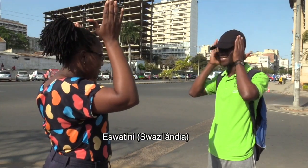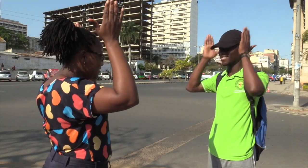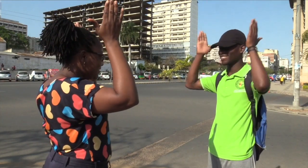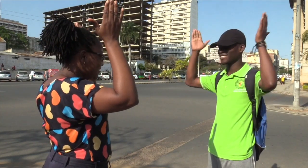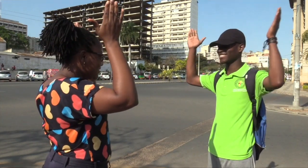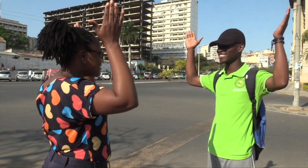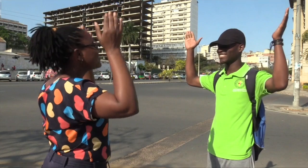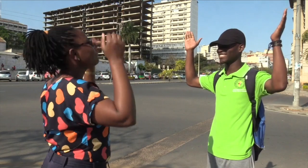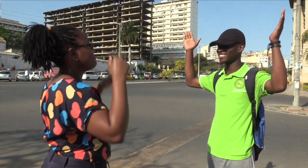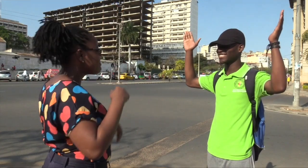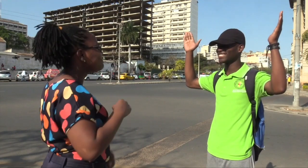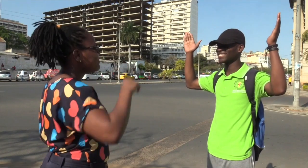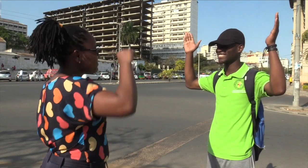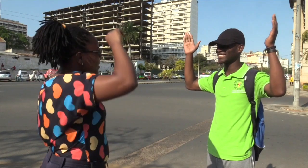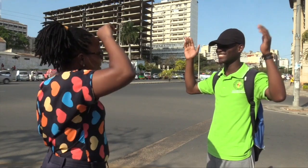Eswatini,